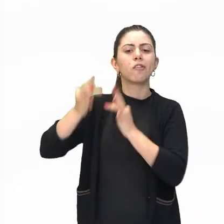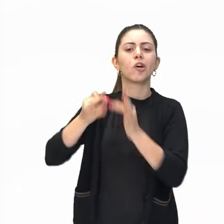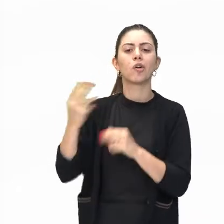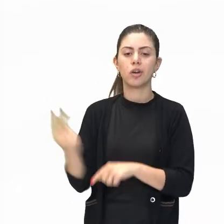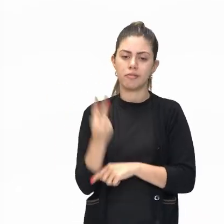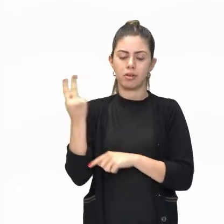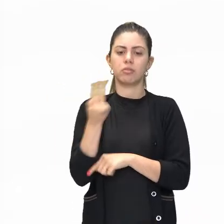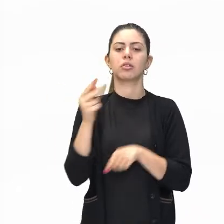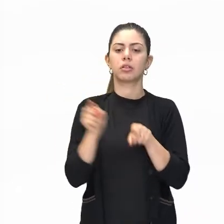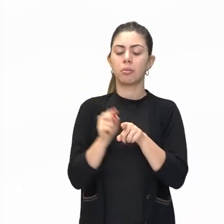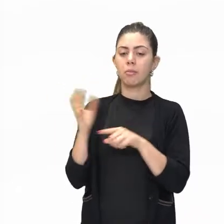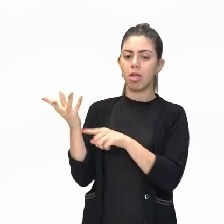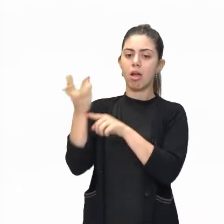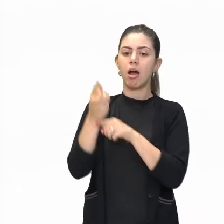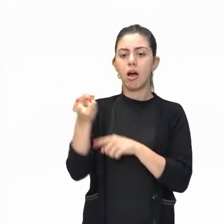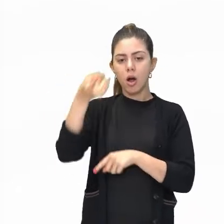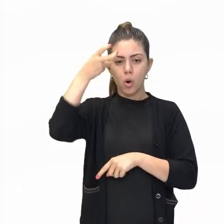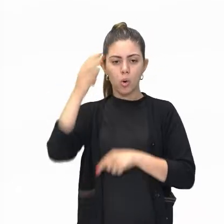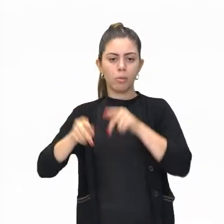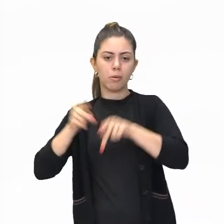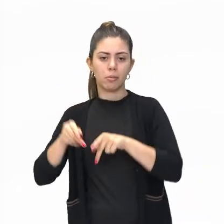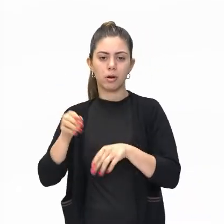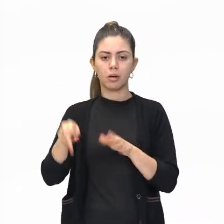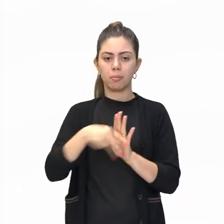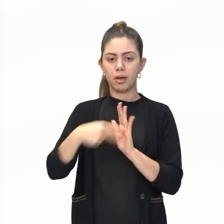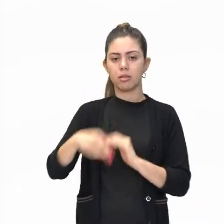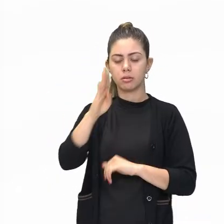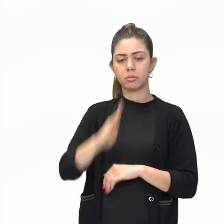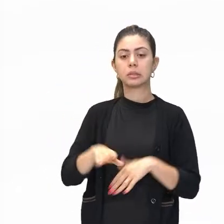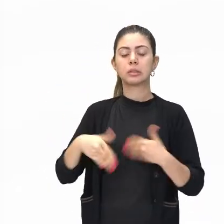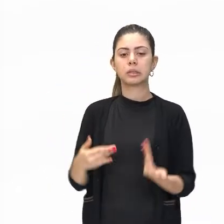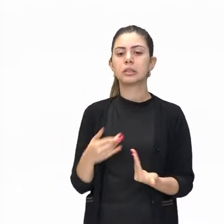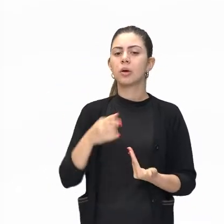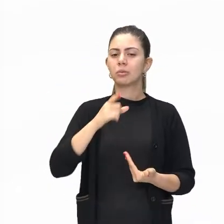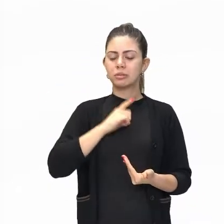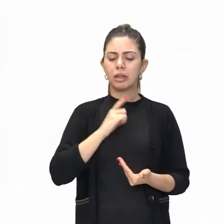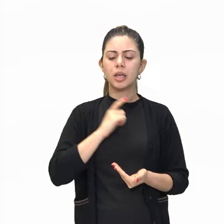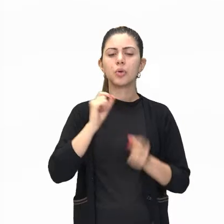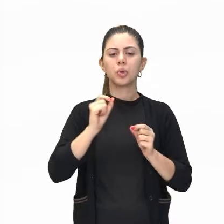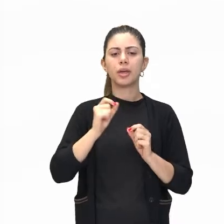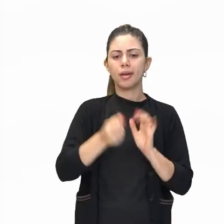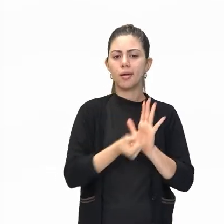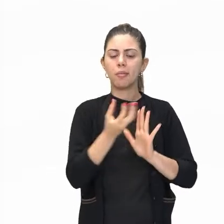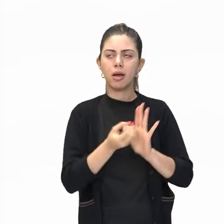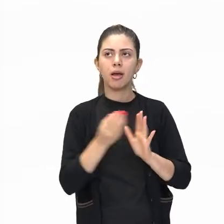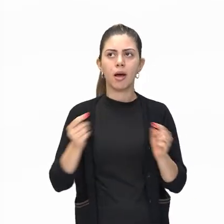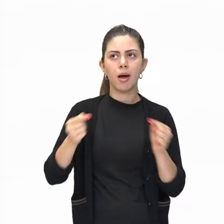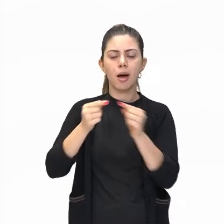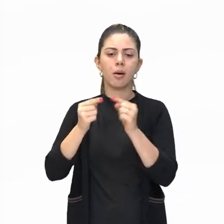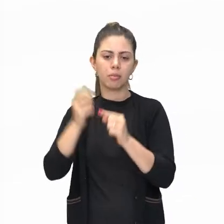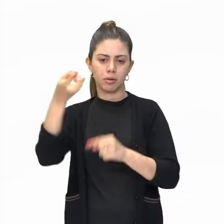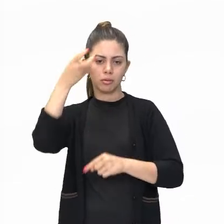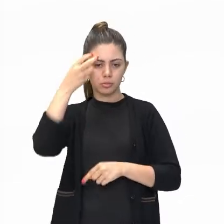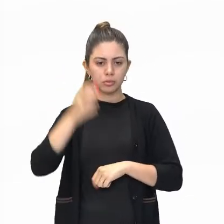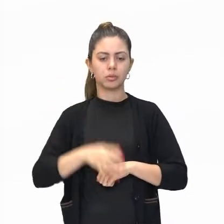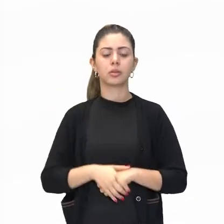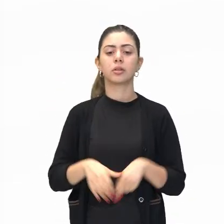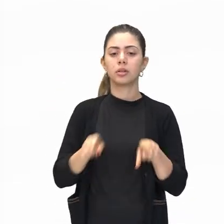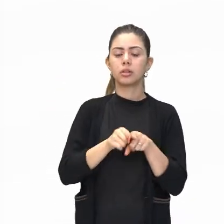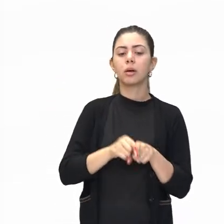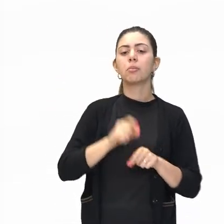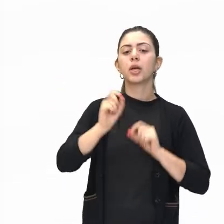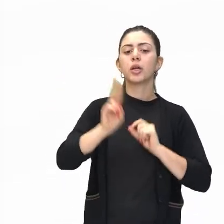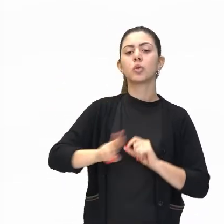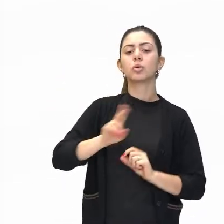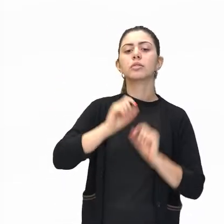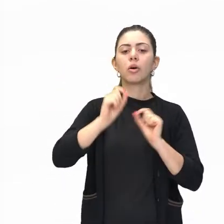folclore, arte e cultura popular brasileira. Então, eles vão pegar muito da nossa cultura nesse momento. Uso de versos livres, né, e